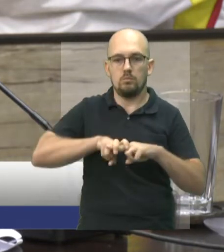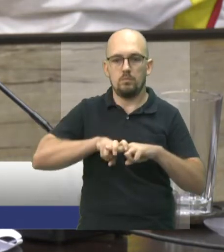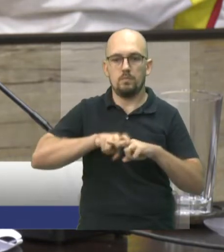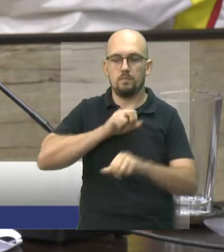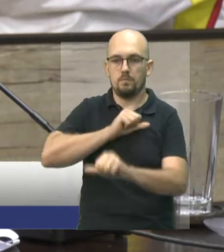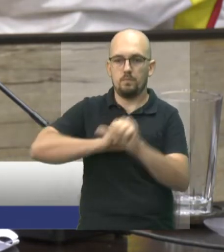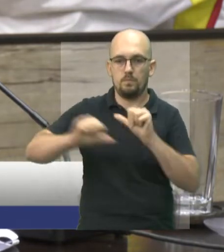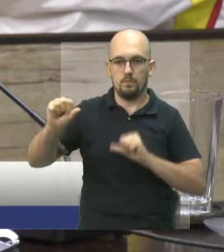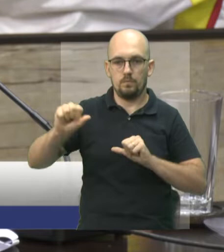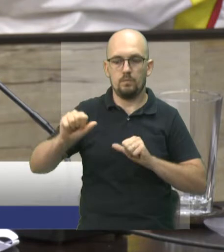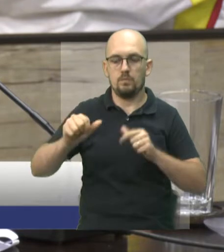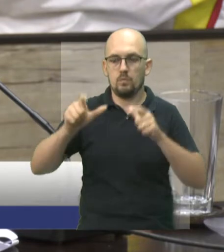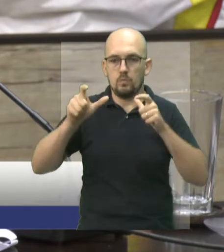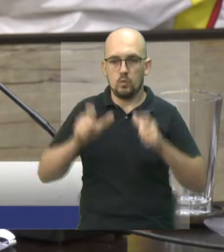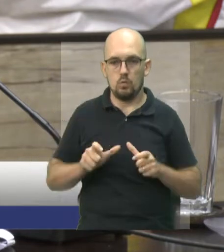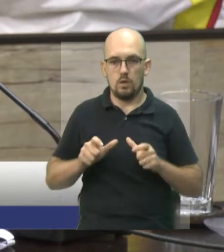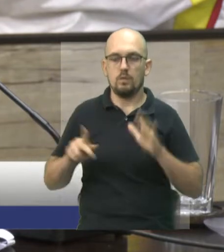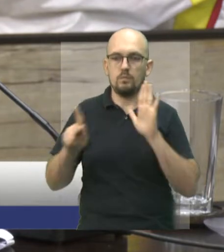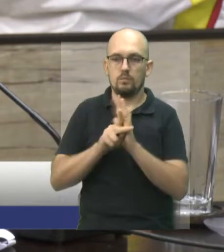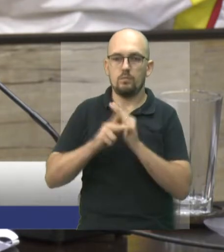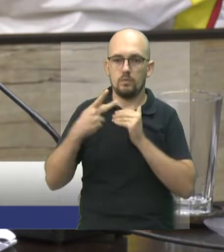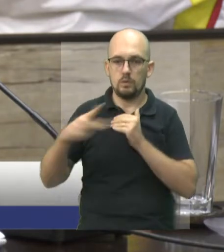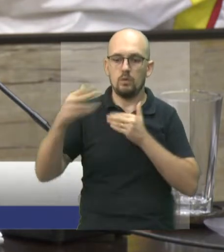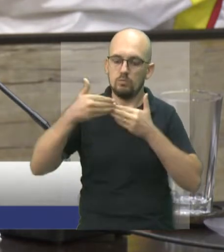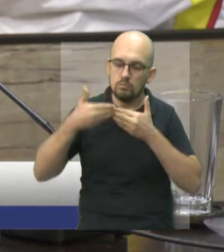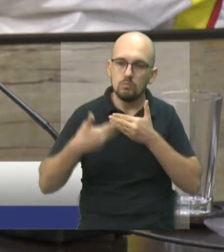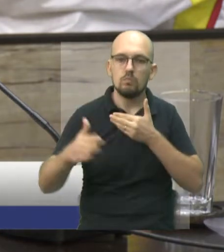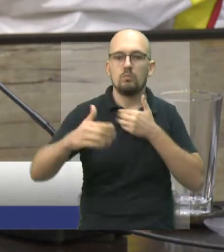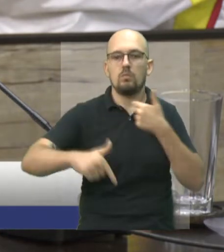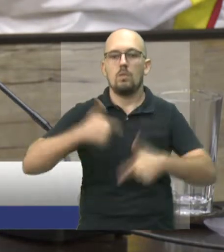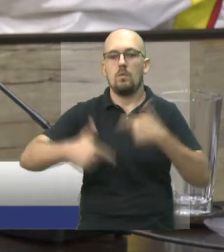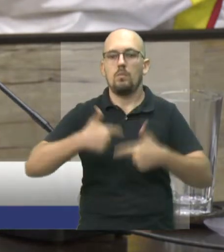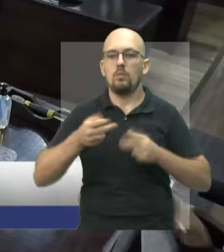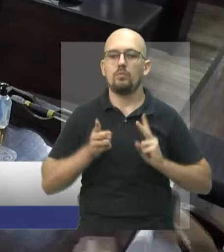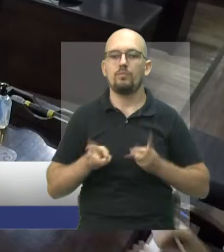mesa e prosseguir os trabalhos desta sessão.